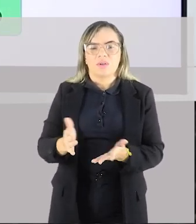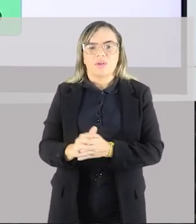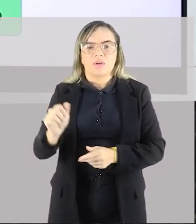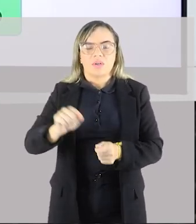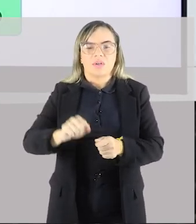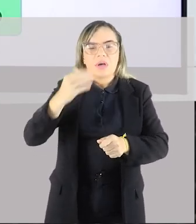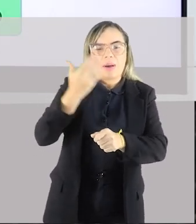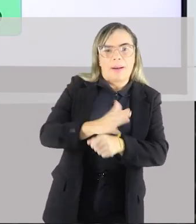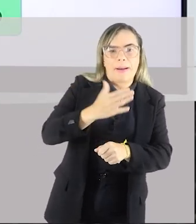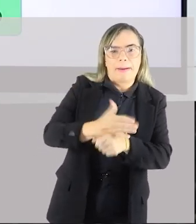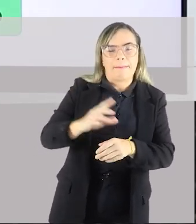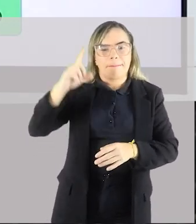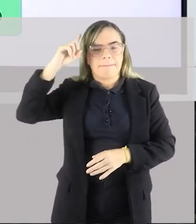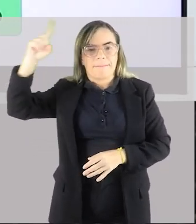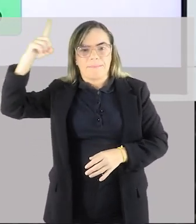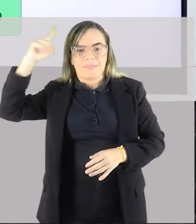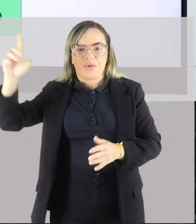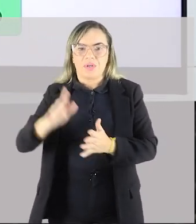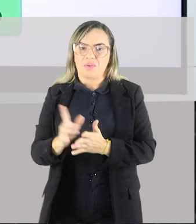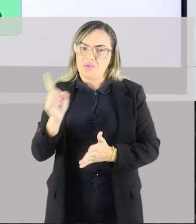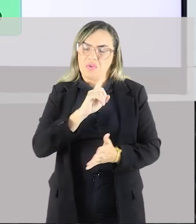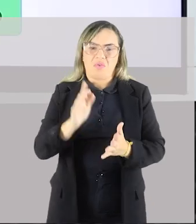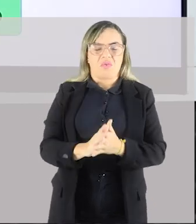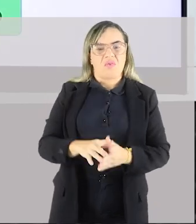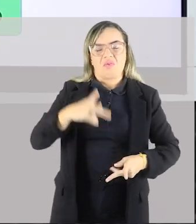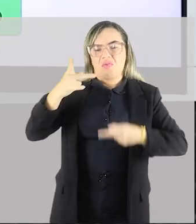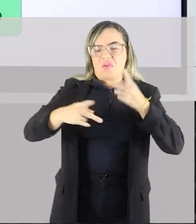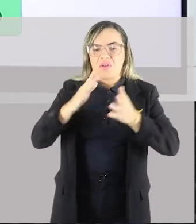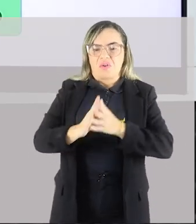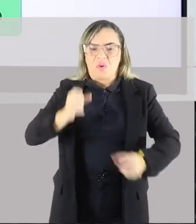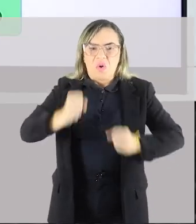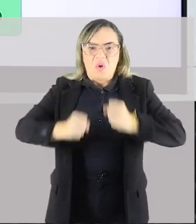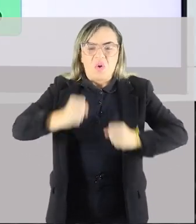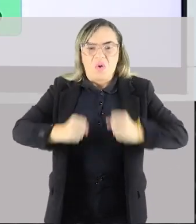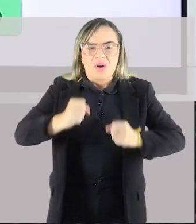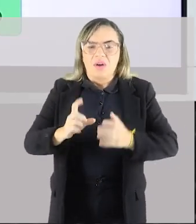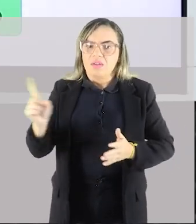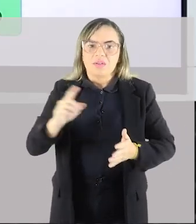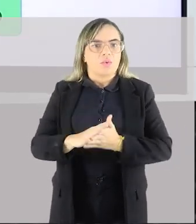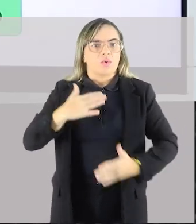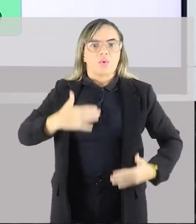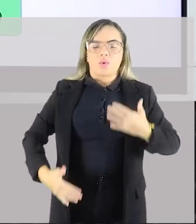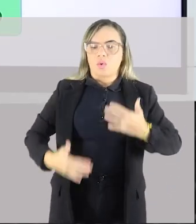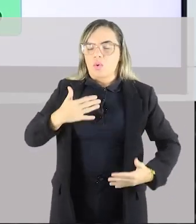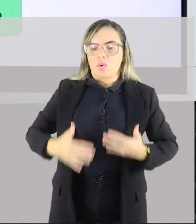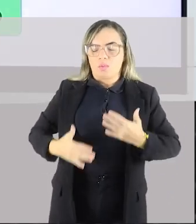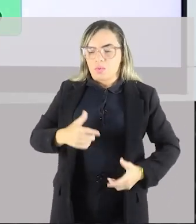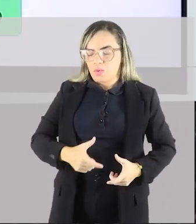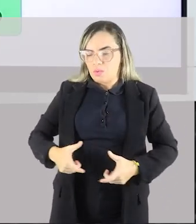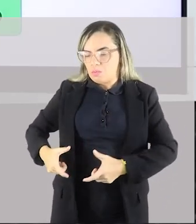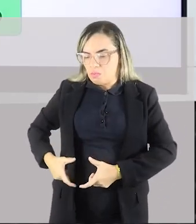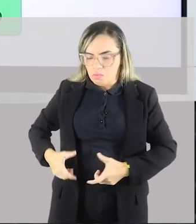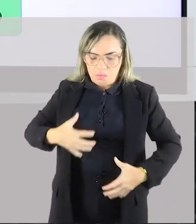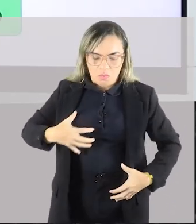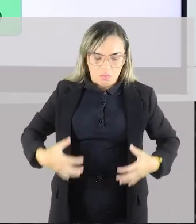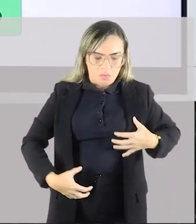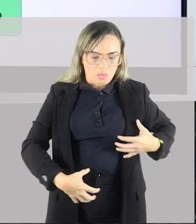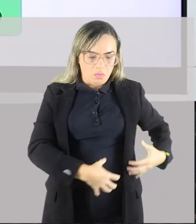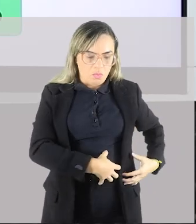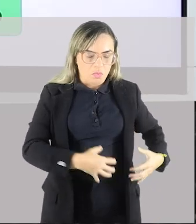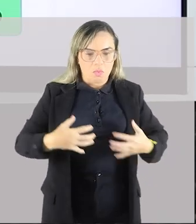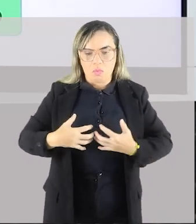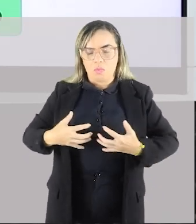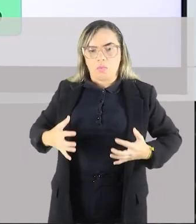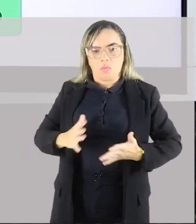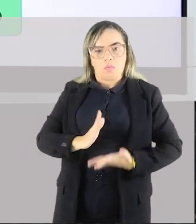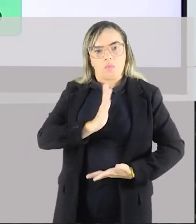E eu não estou falando nem de você ir correr uma maratona, eu estou dizendo do teu corpo funcionar, o teu rim funcionar, o teu pulmão